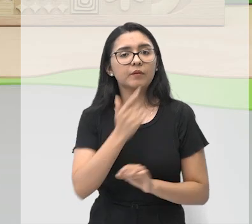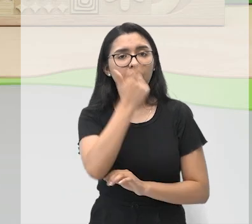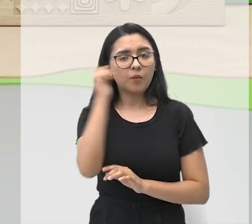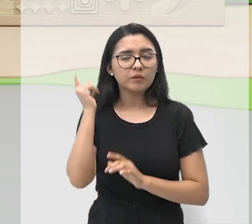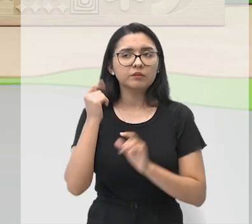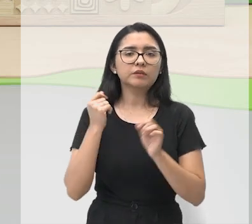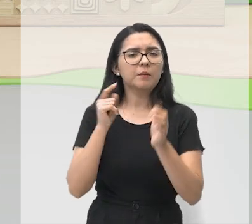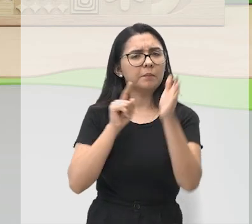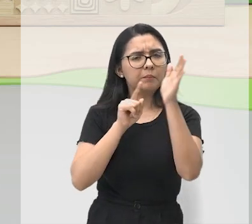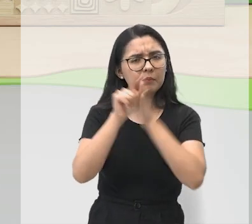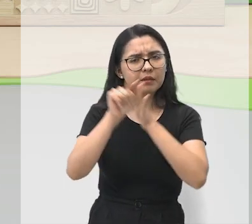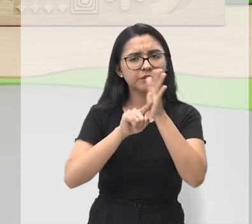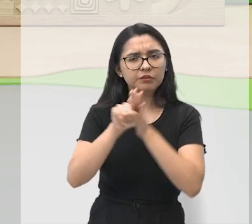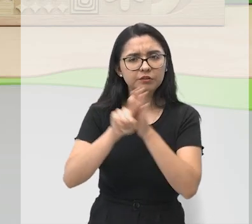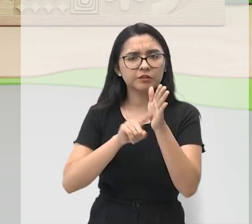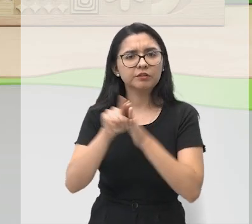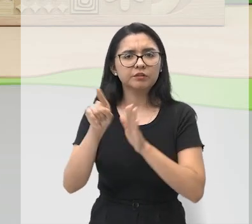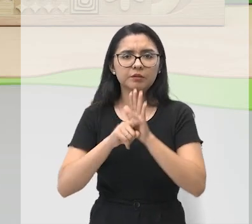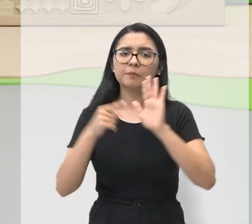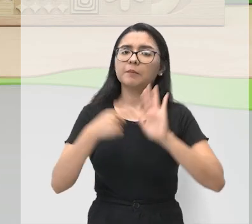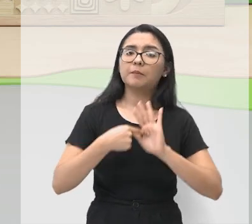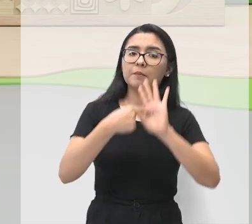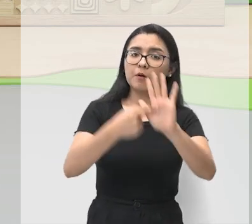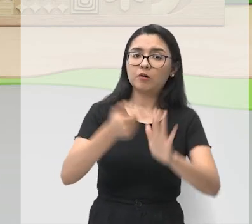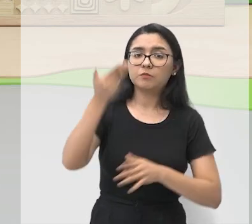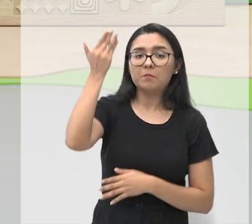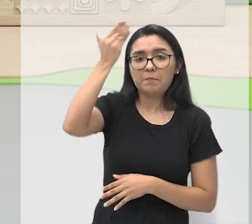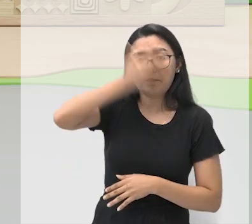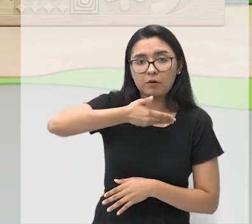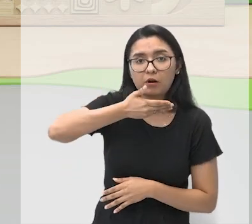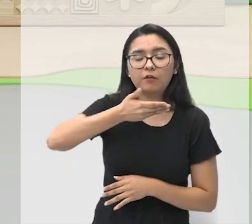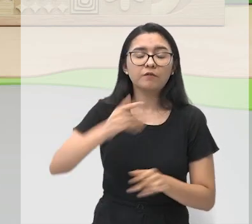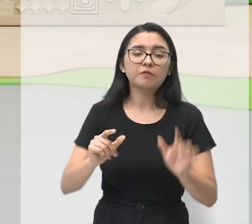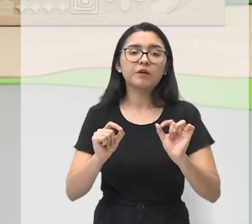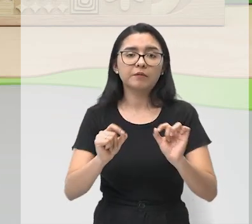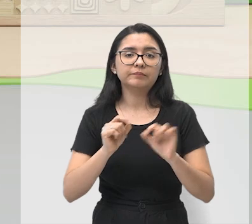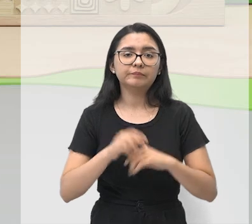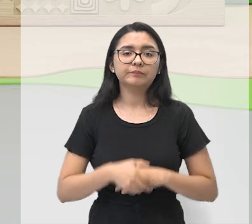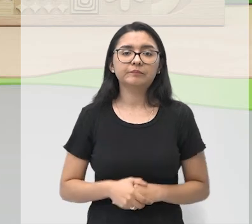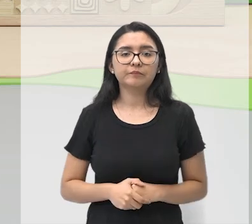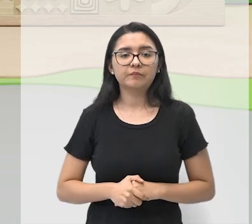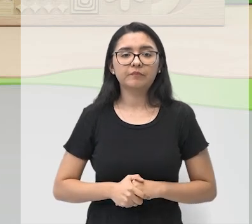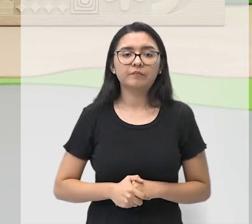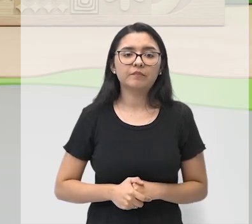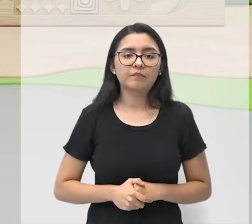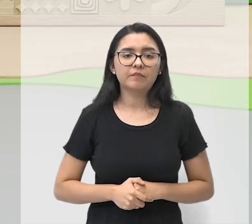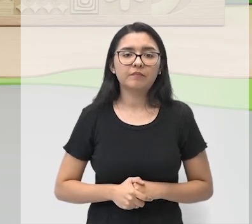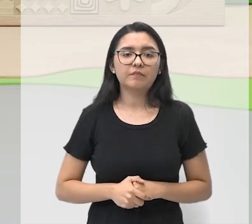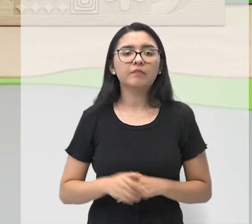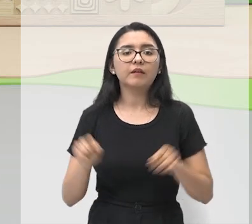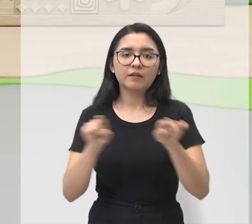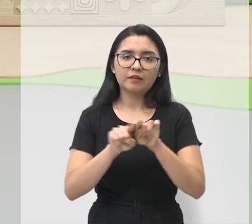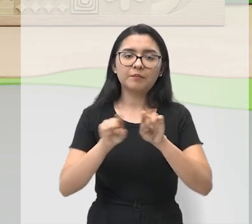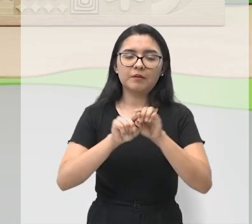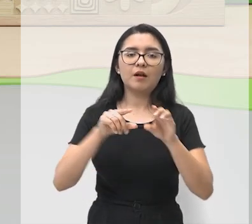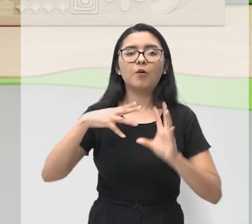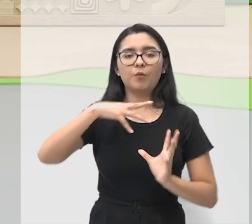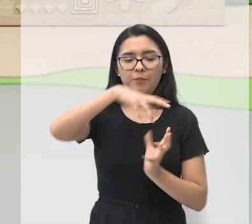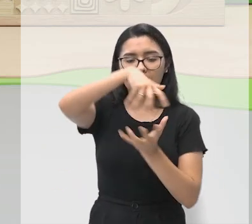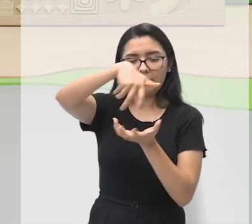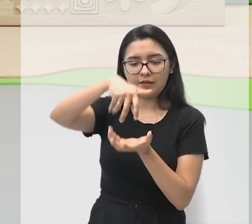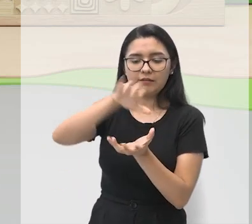outras pesquisas também reforçam e comprovam que a esfericidade do